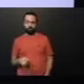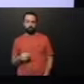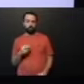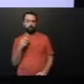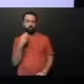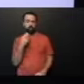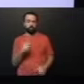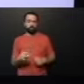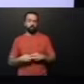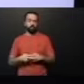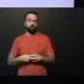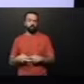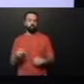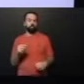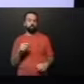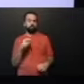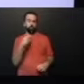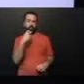Fale,